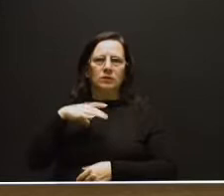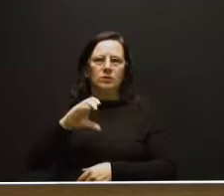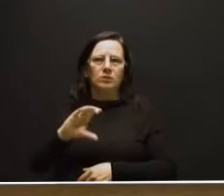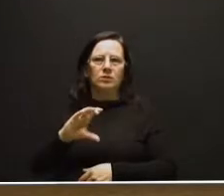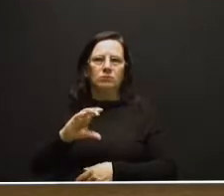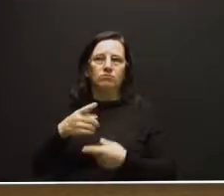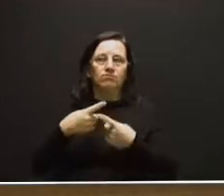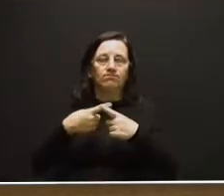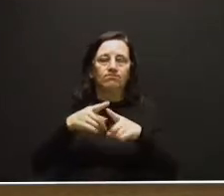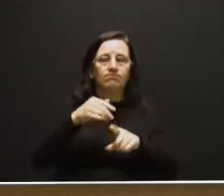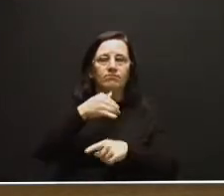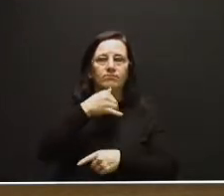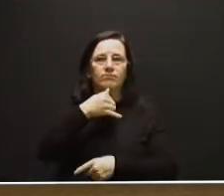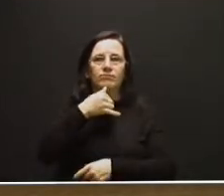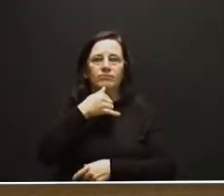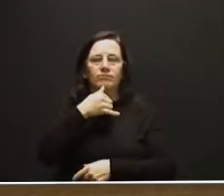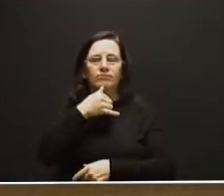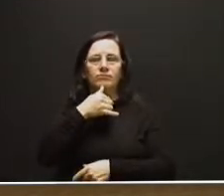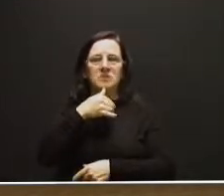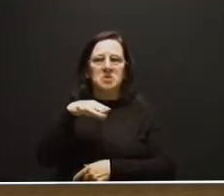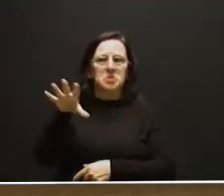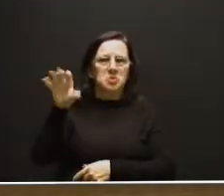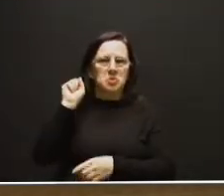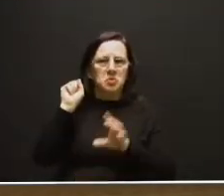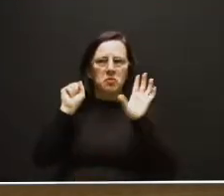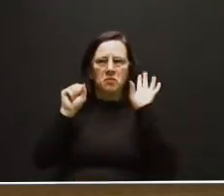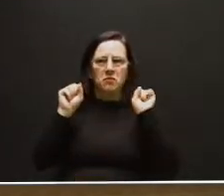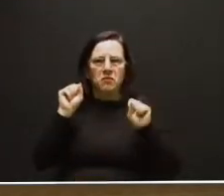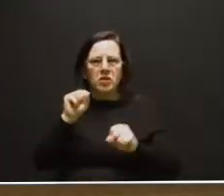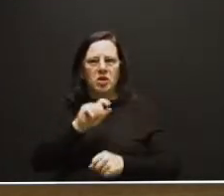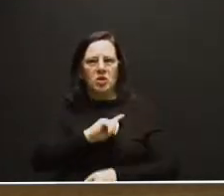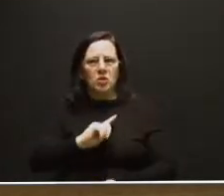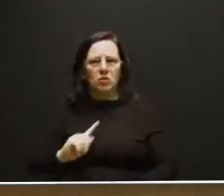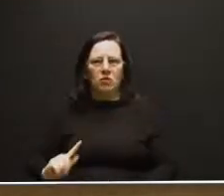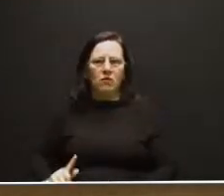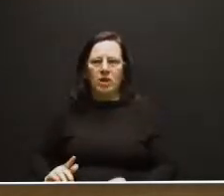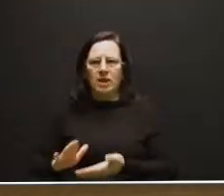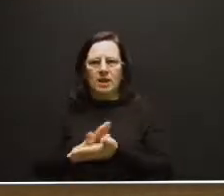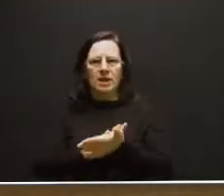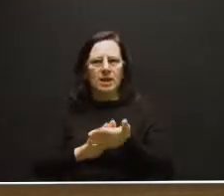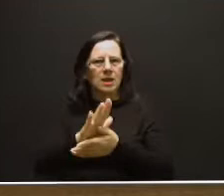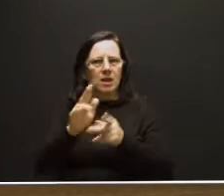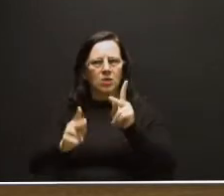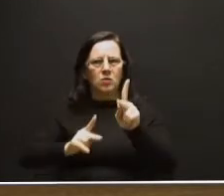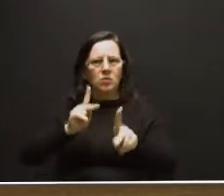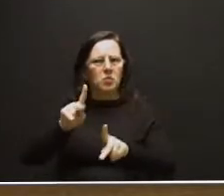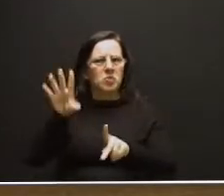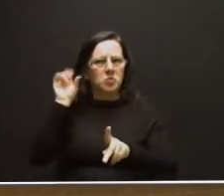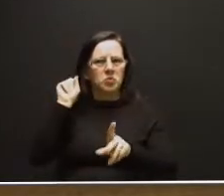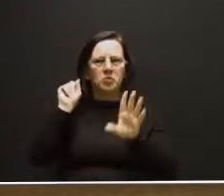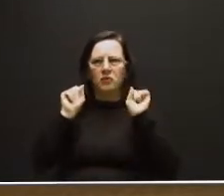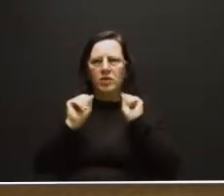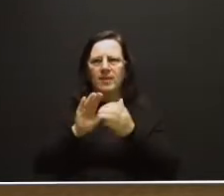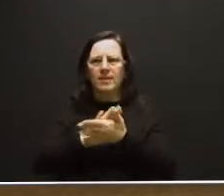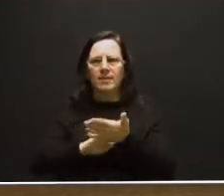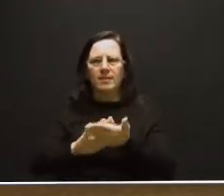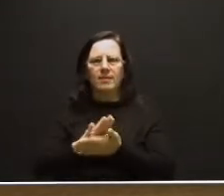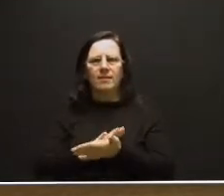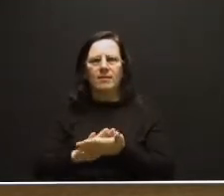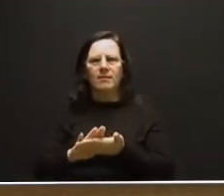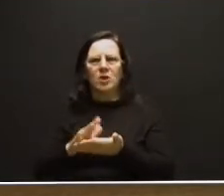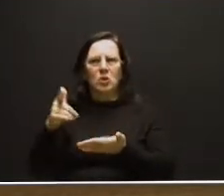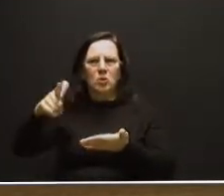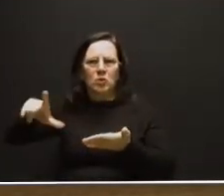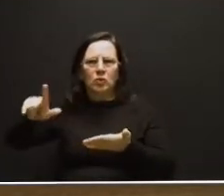infelizmente o governo quer ouvir vereadores nunca vi nem ouvi a municipalidade ele só quer ouvir como os